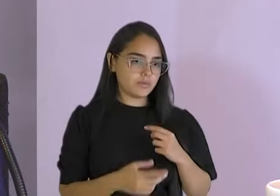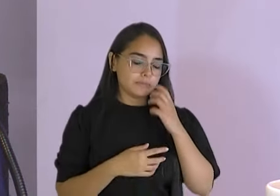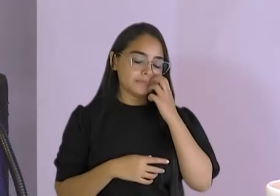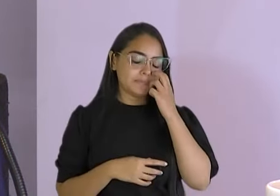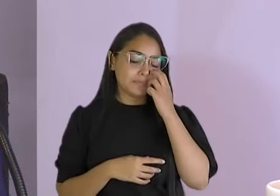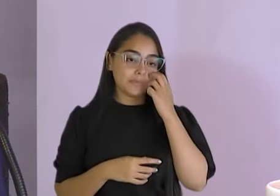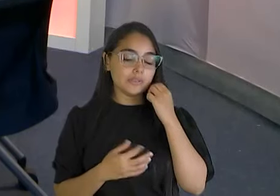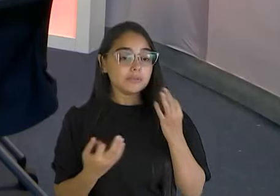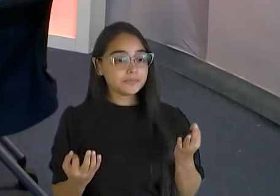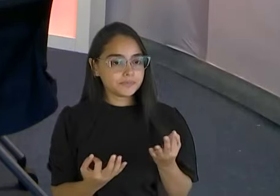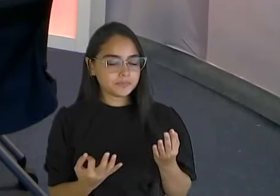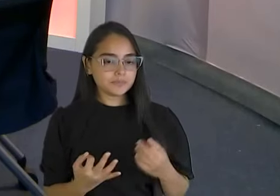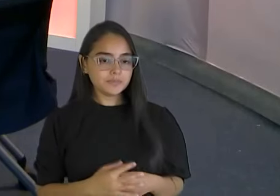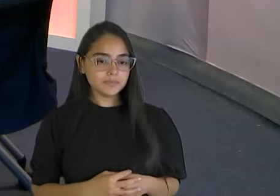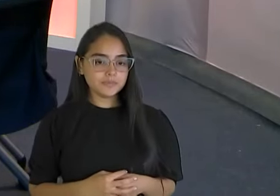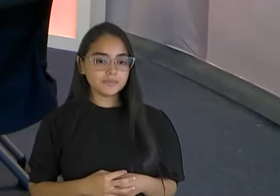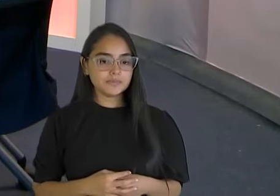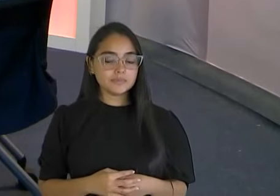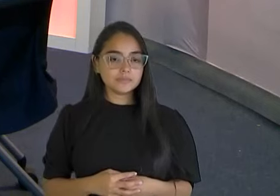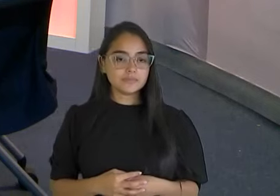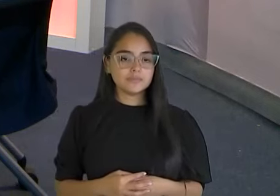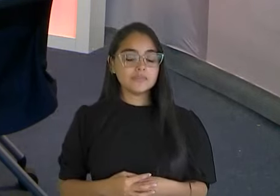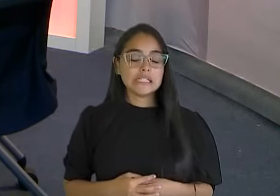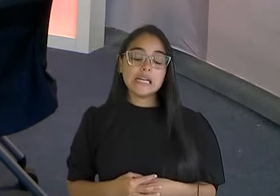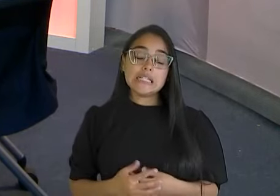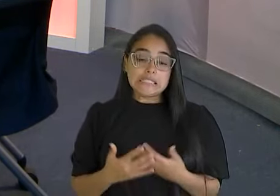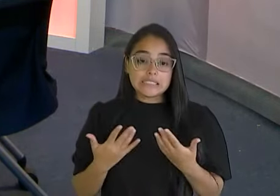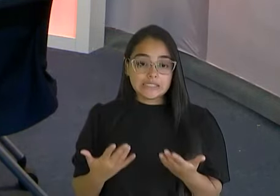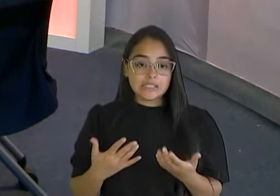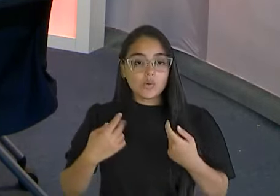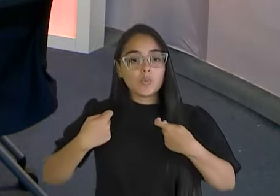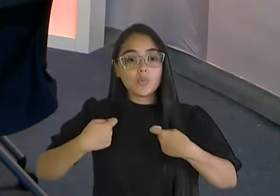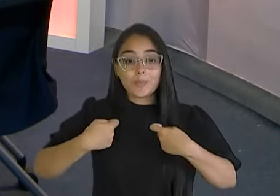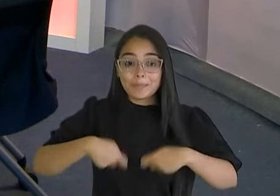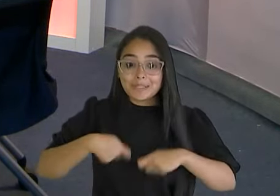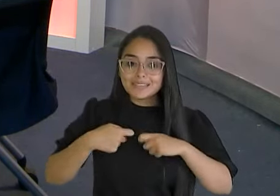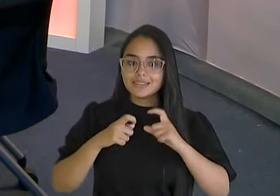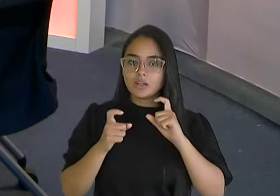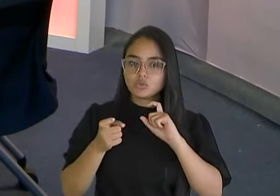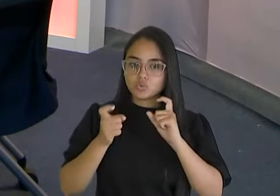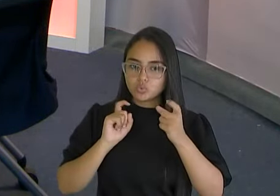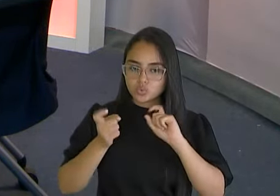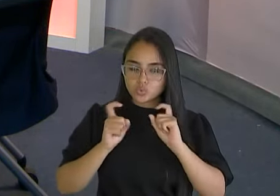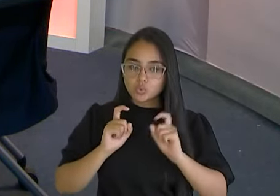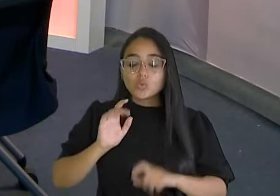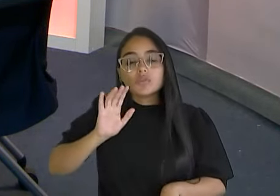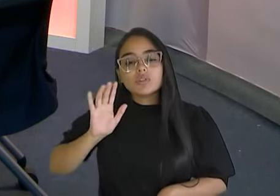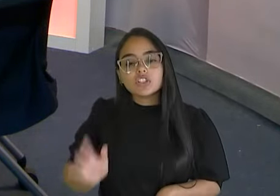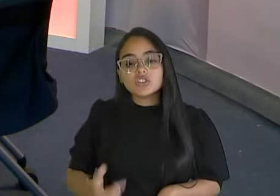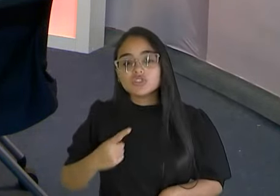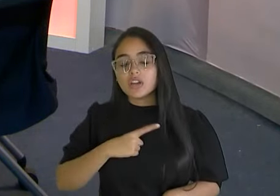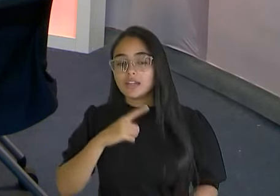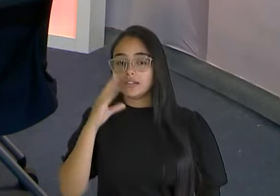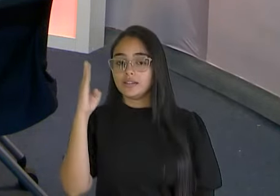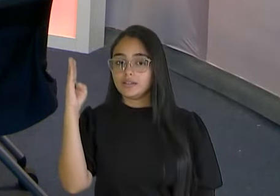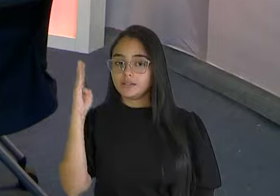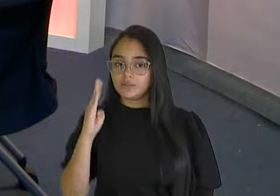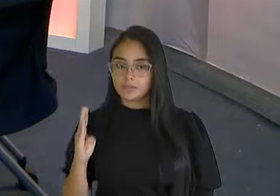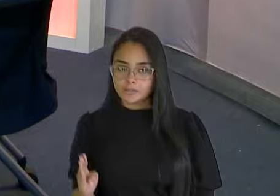Perfeito. Assim, a necessidade de discussão é algo que já existe no Brasil,